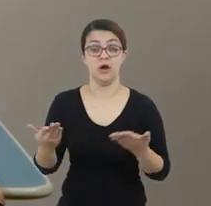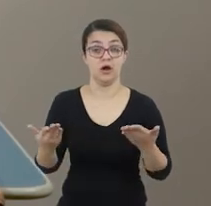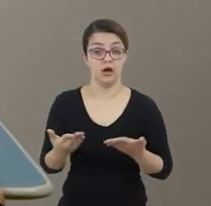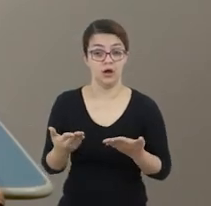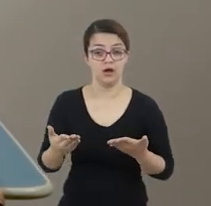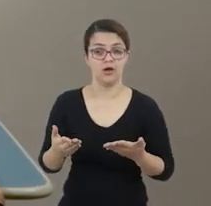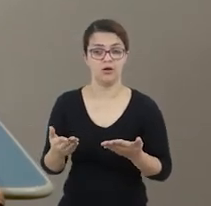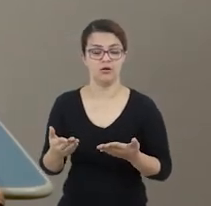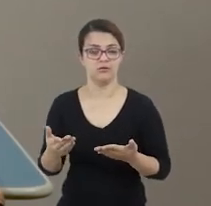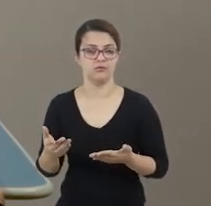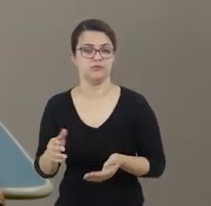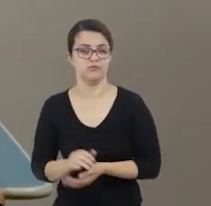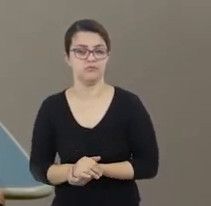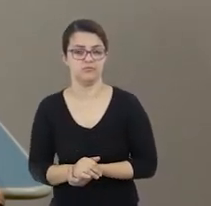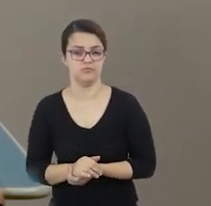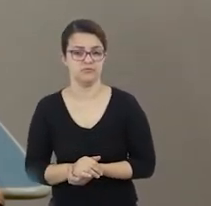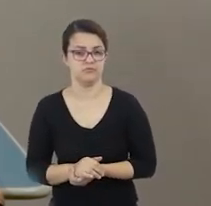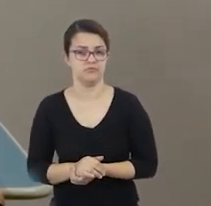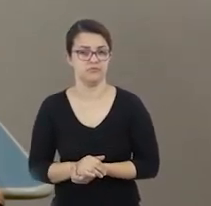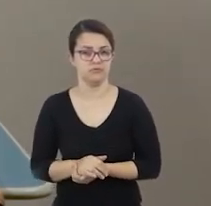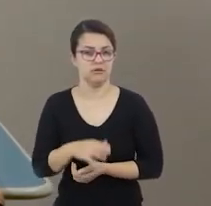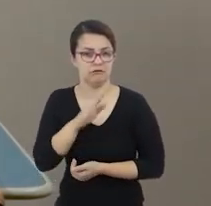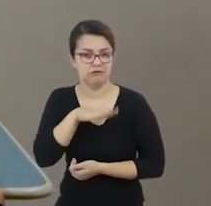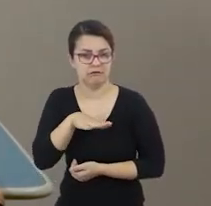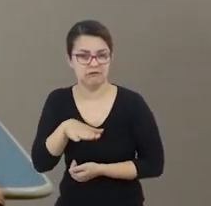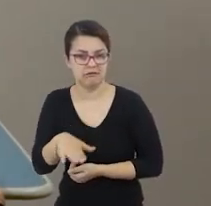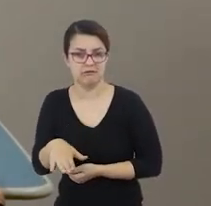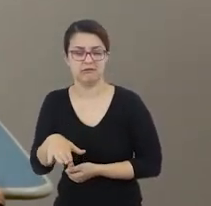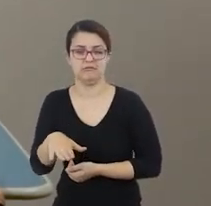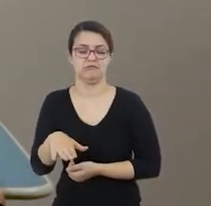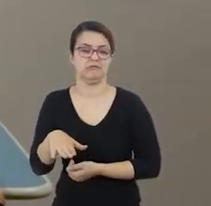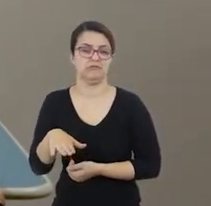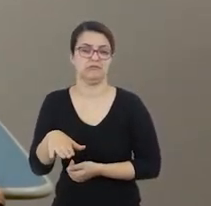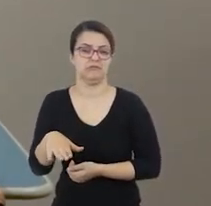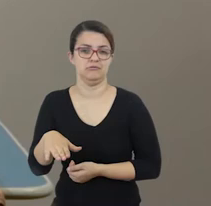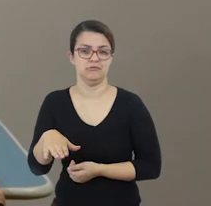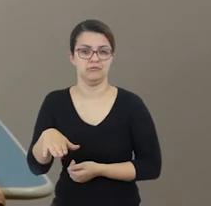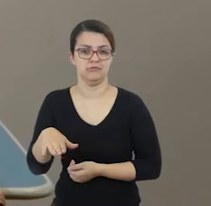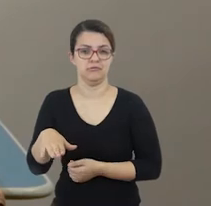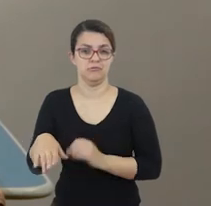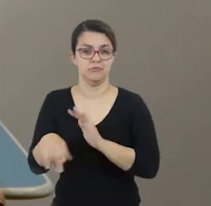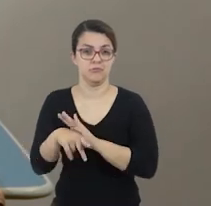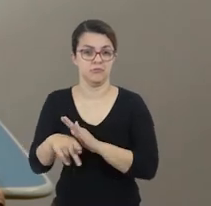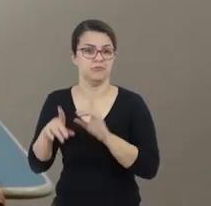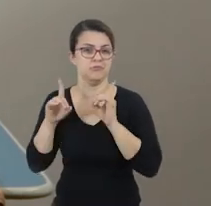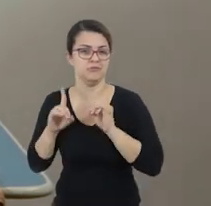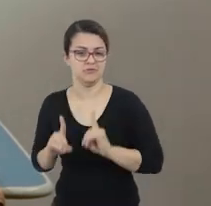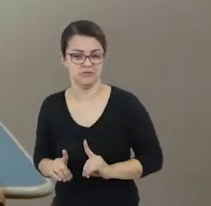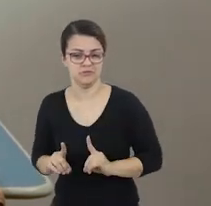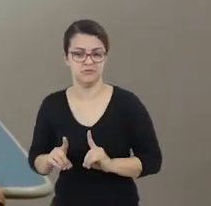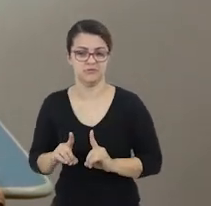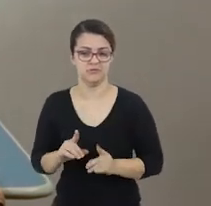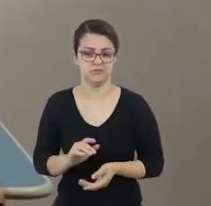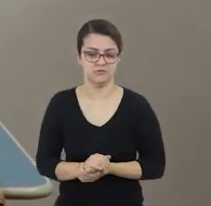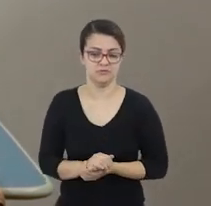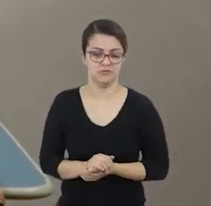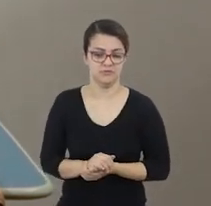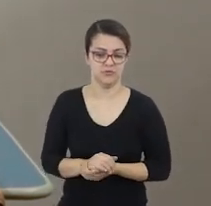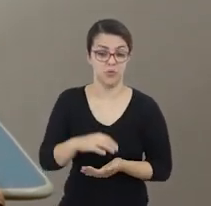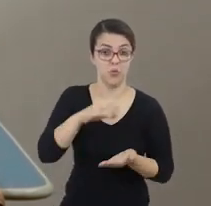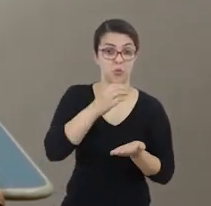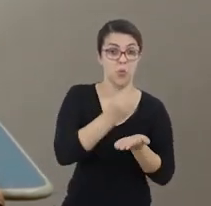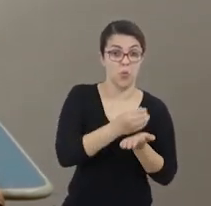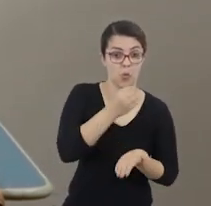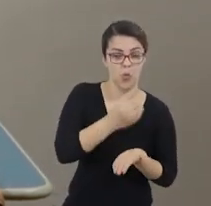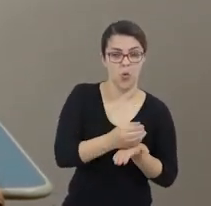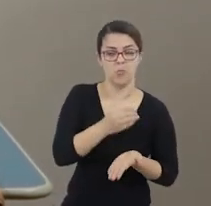que também têm alguma dificuldade em se deslocar, as crianças com deficiência, a gente vai demonstrar um pouco com os copos para ver como que a